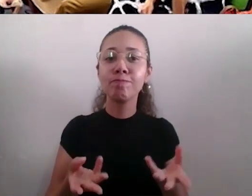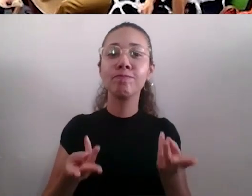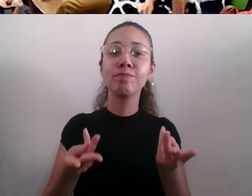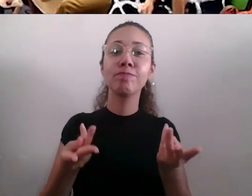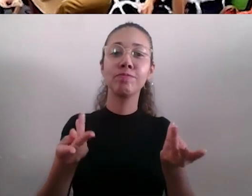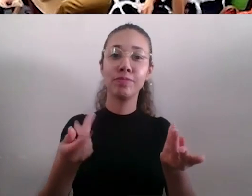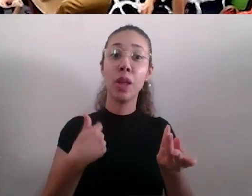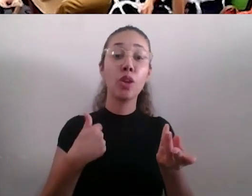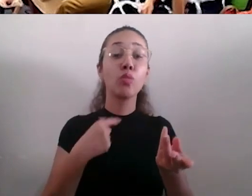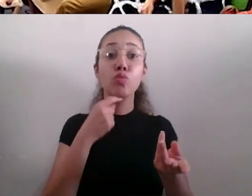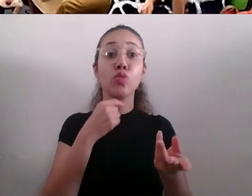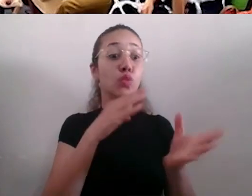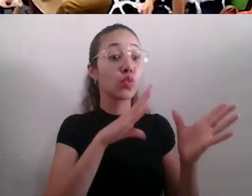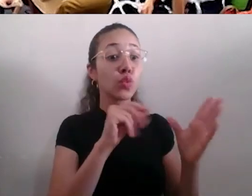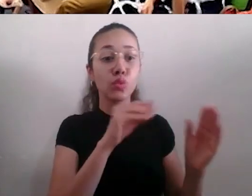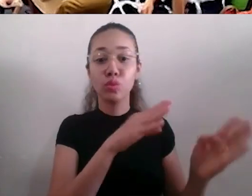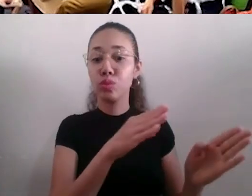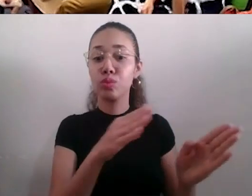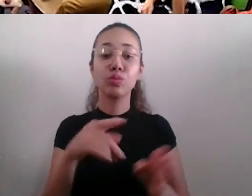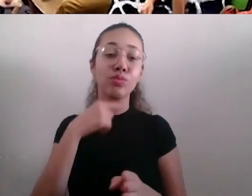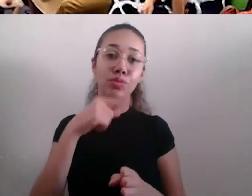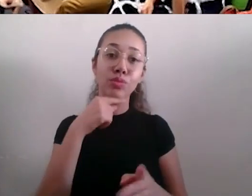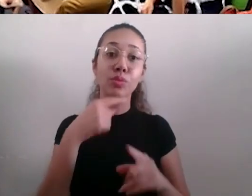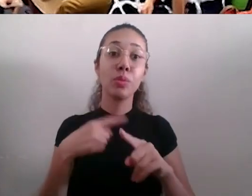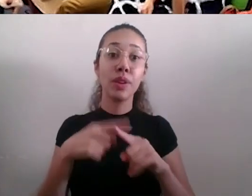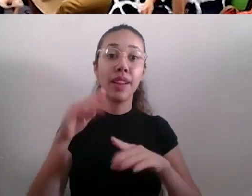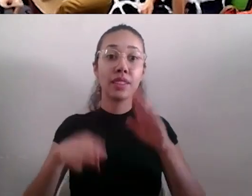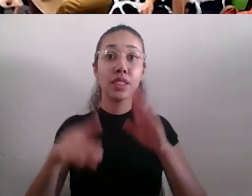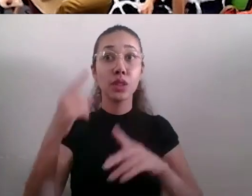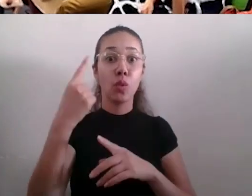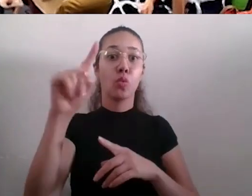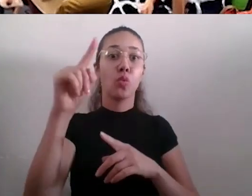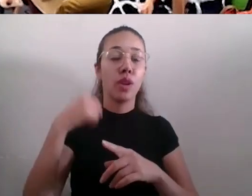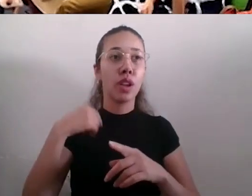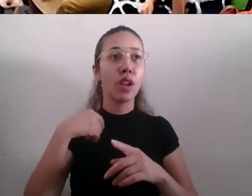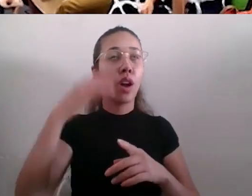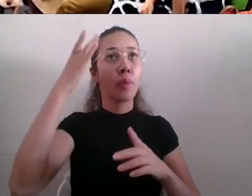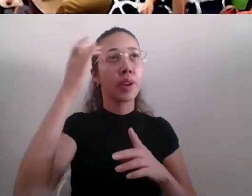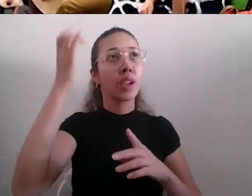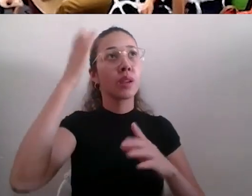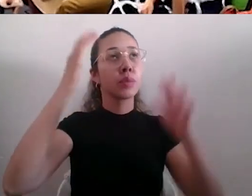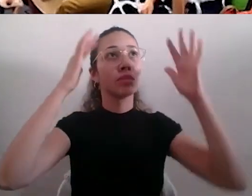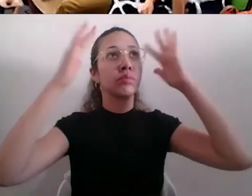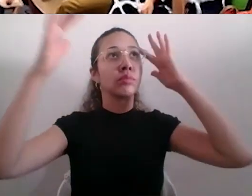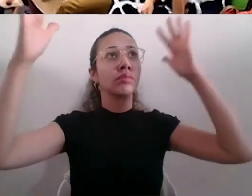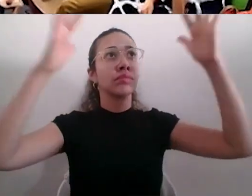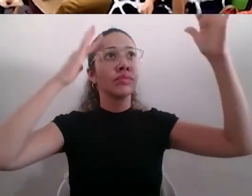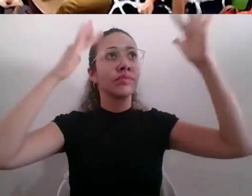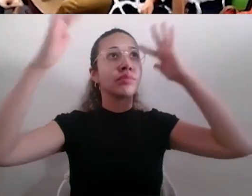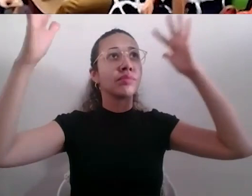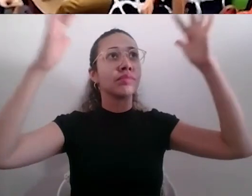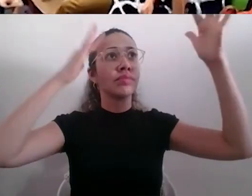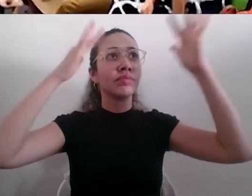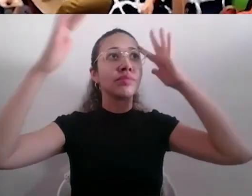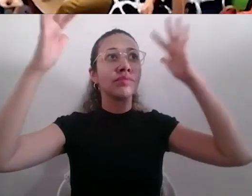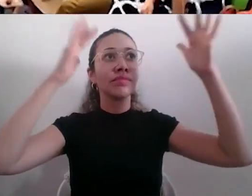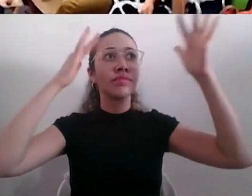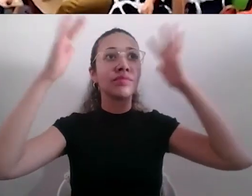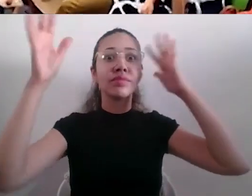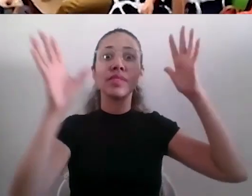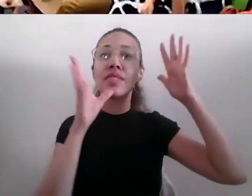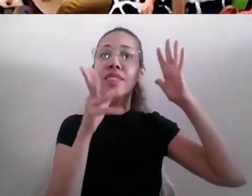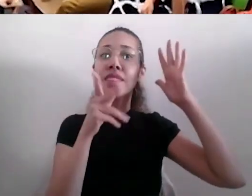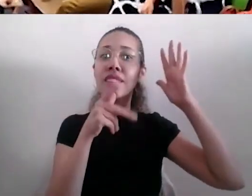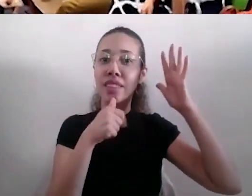ouvir tudo, porque às vezes eu passo dias pensando em um episódio. Eu ainda não terminei de digerir aquilo, eu não consegui ainda chegar